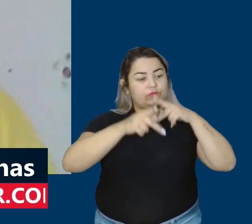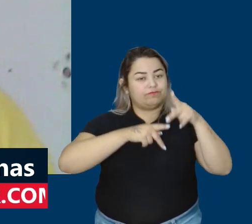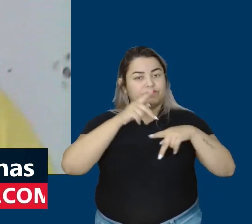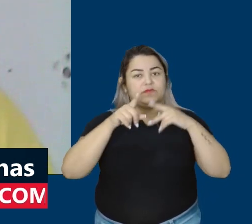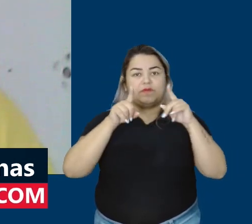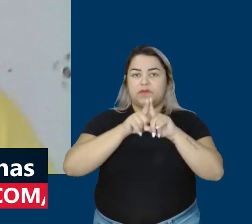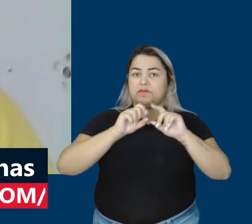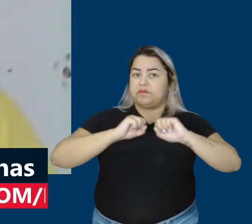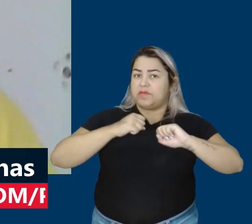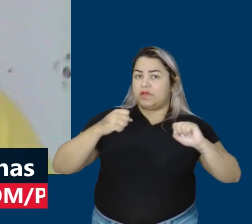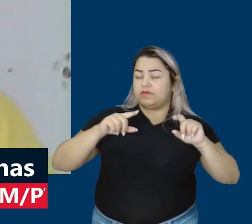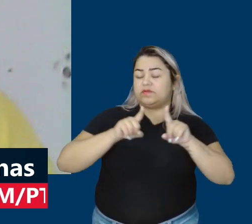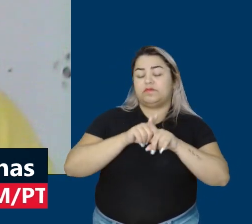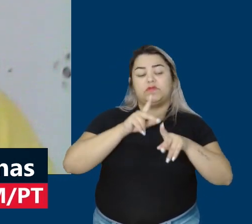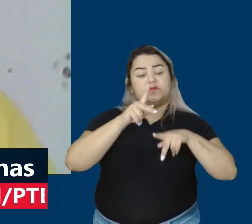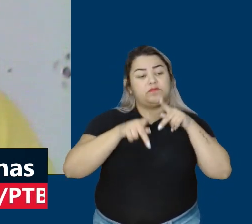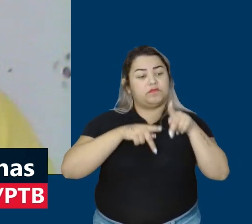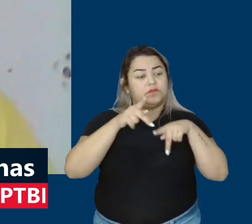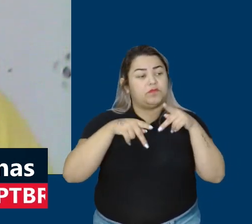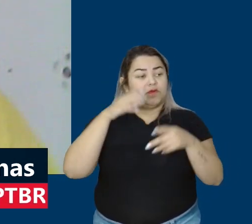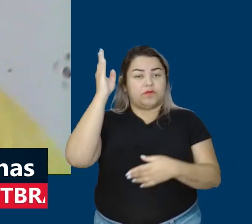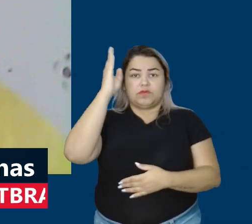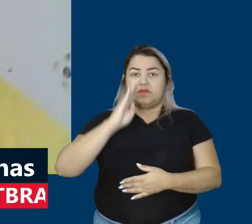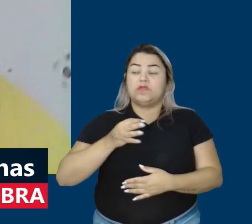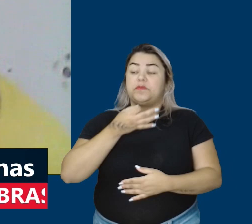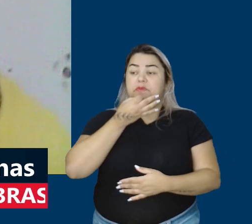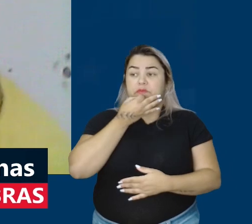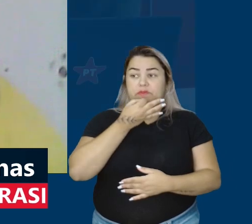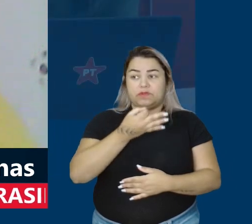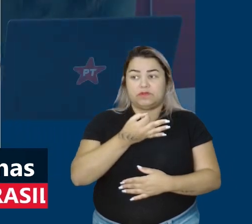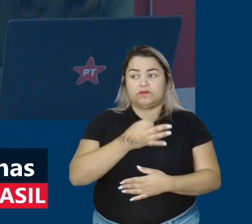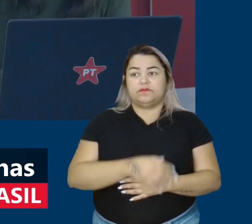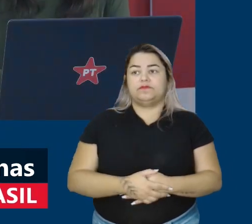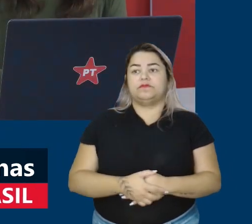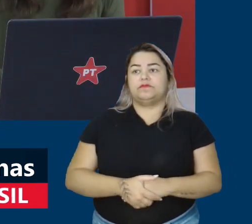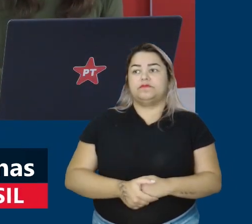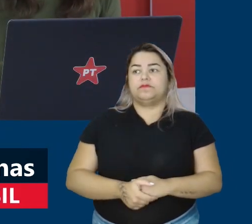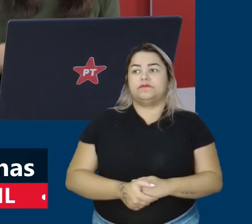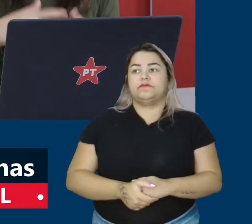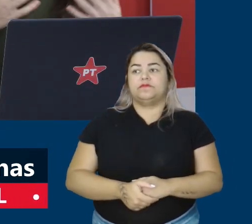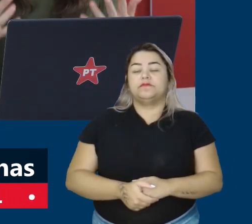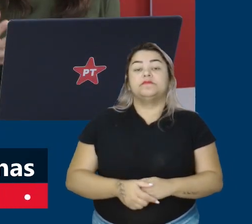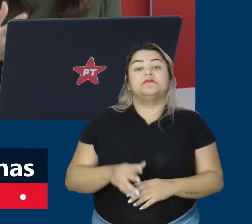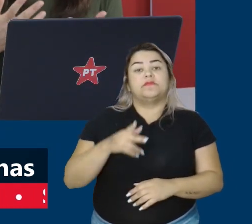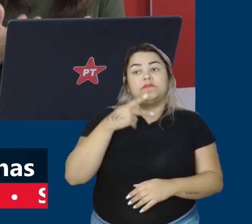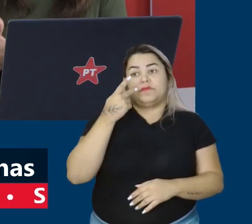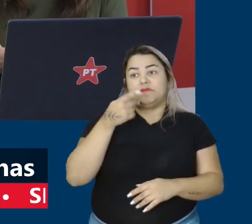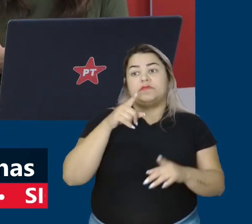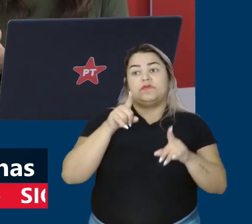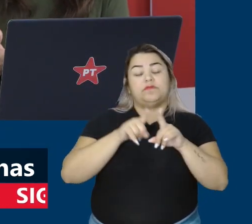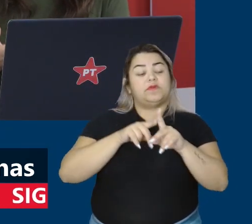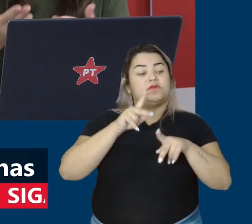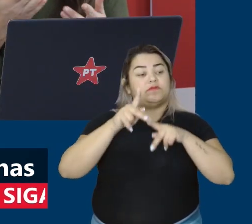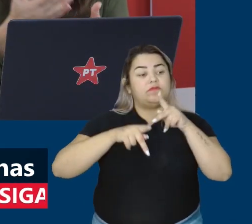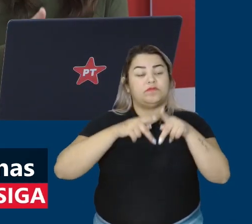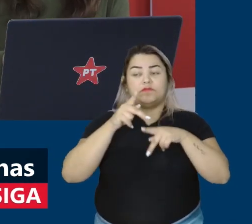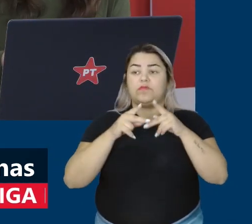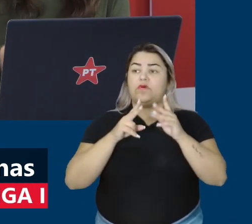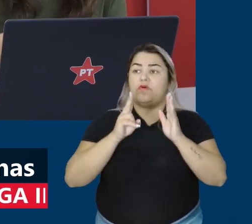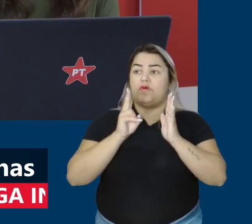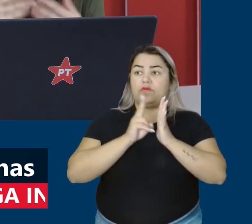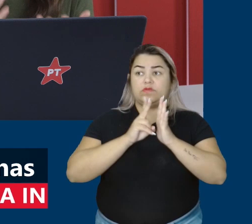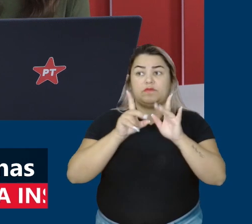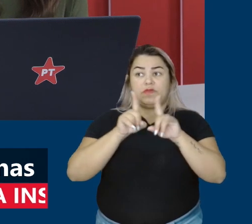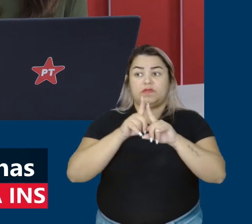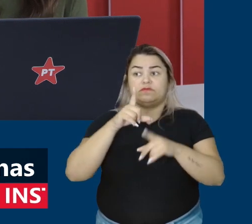conquista maior ainda do povo brasileiro, na minha opinião. Como você falou, né, que são os povos originários os